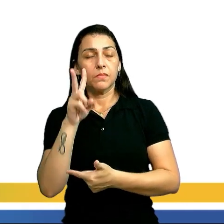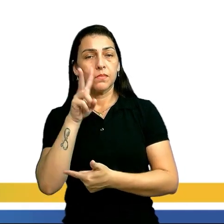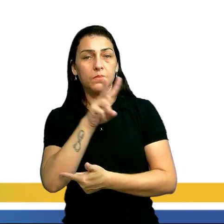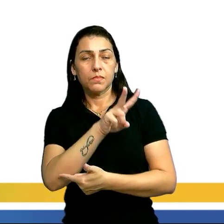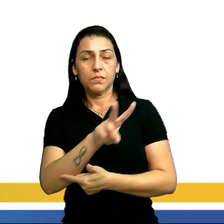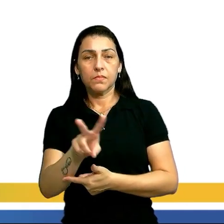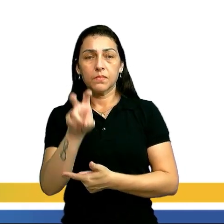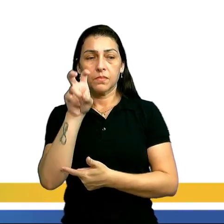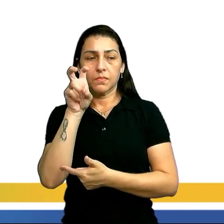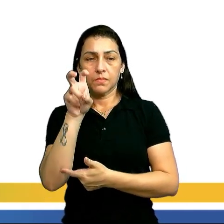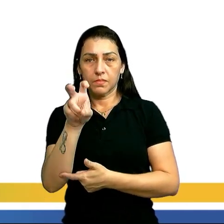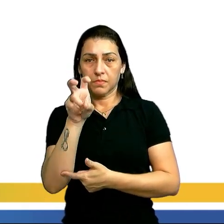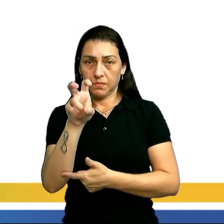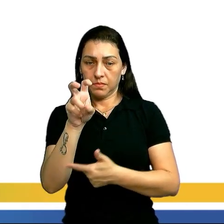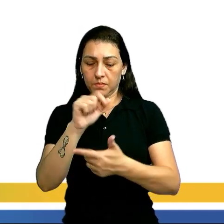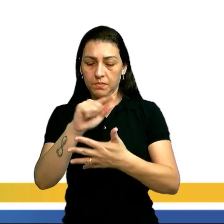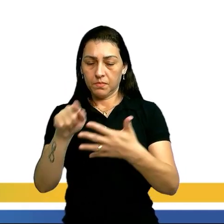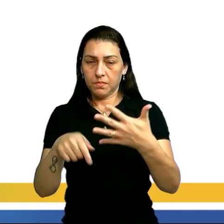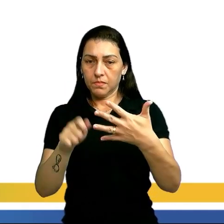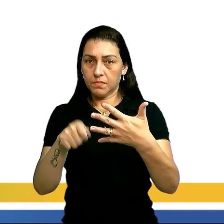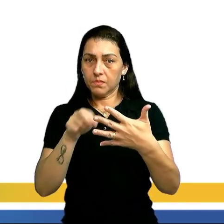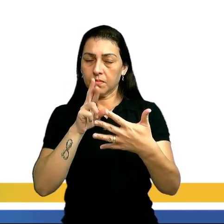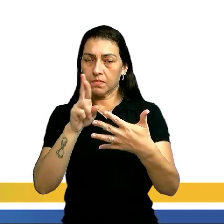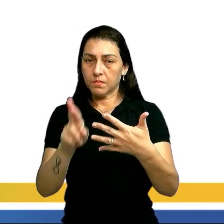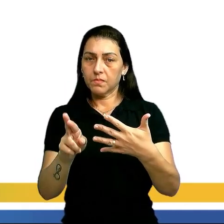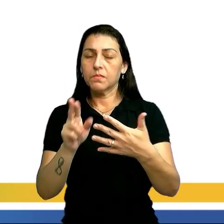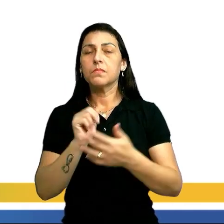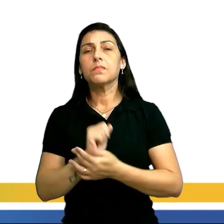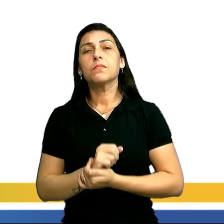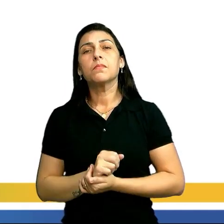as 5 alternativas, certo? Então,